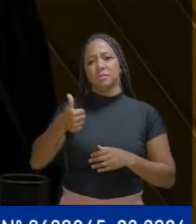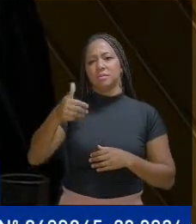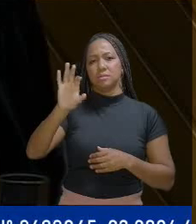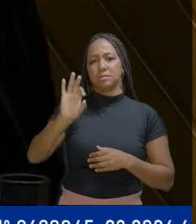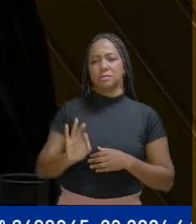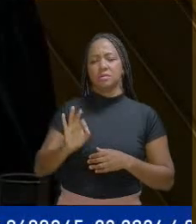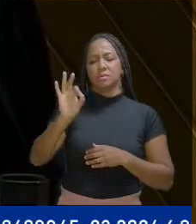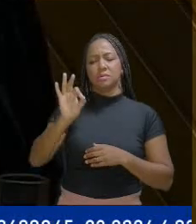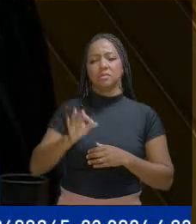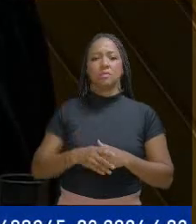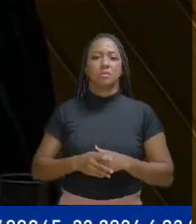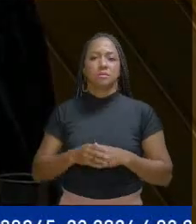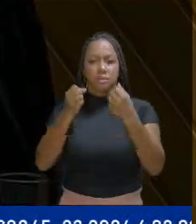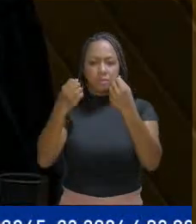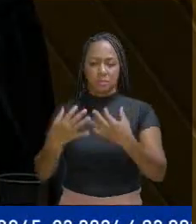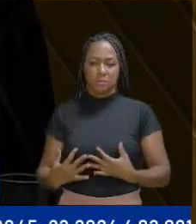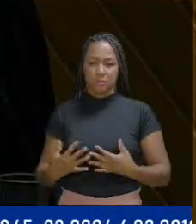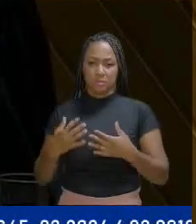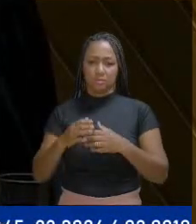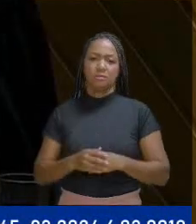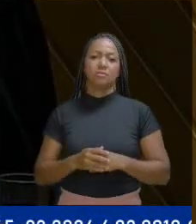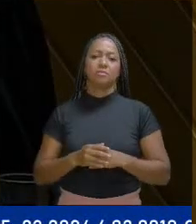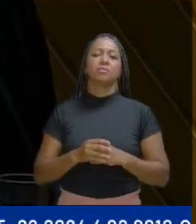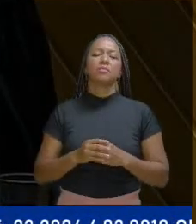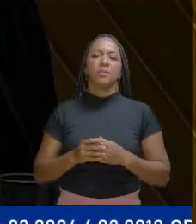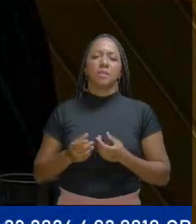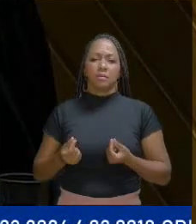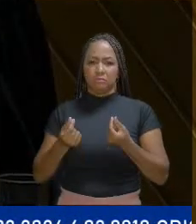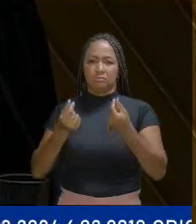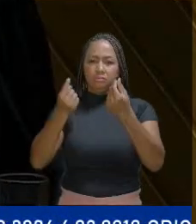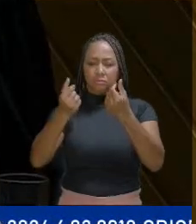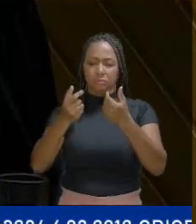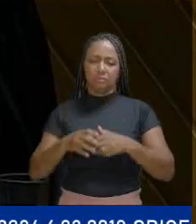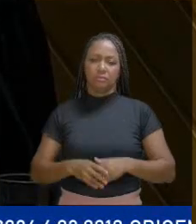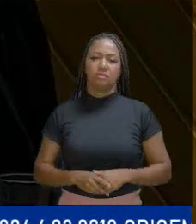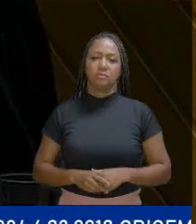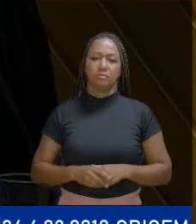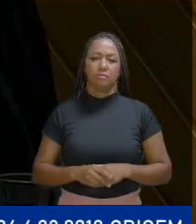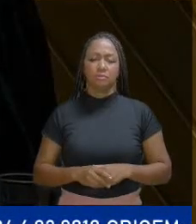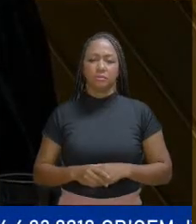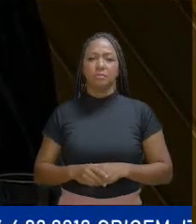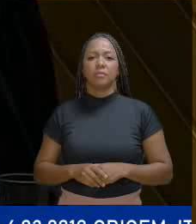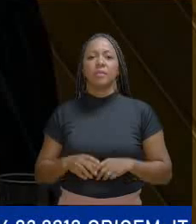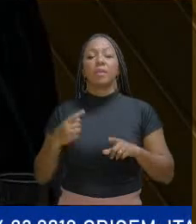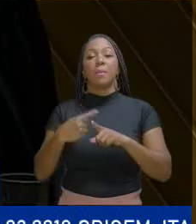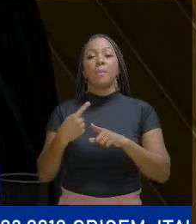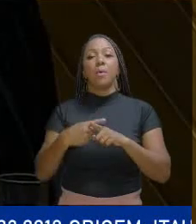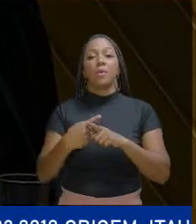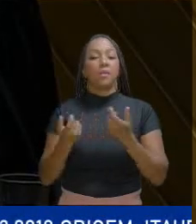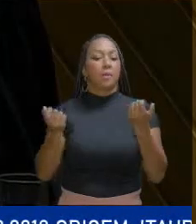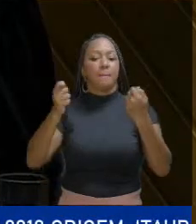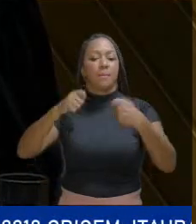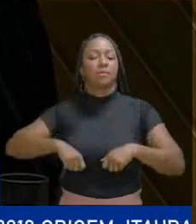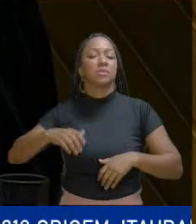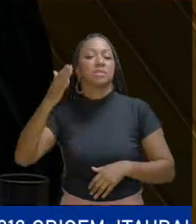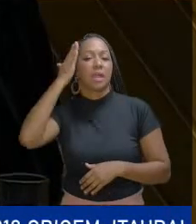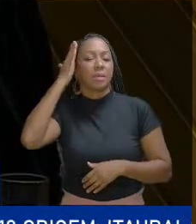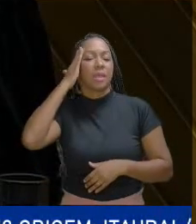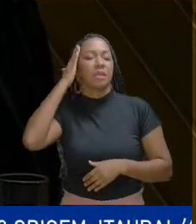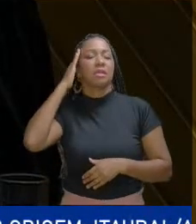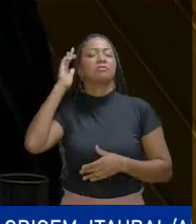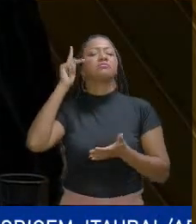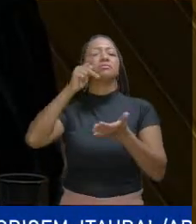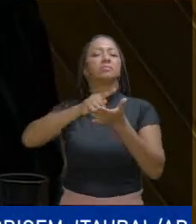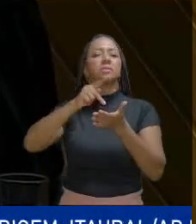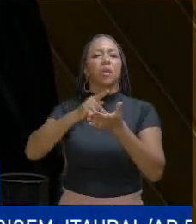que justificaria a aplicação dos princípios da proporcionalidade e da razoabilidade. Isso porque não é possível saber com